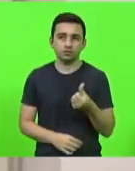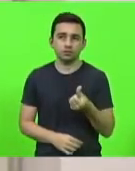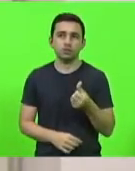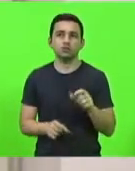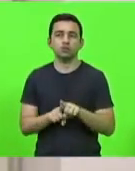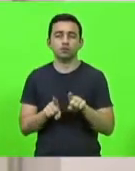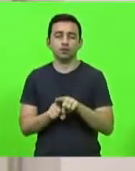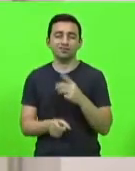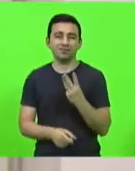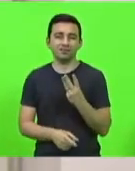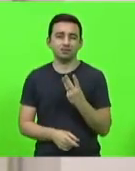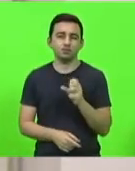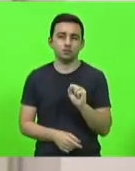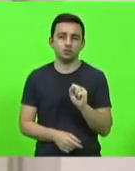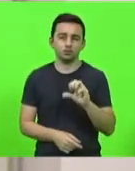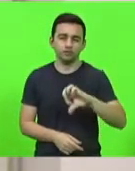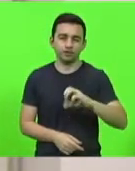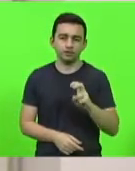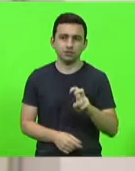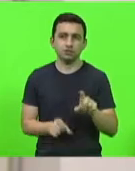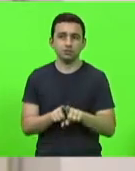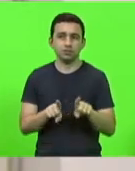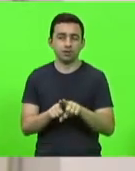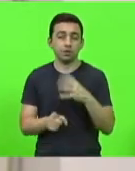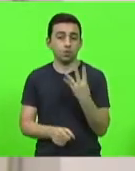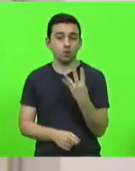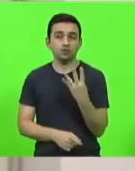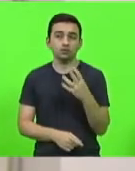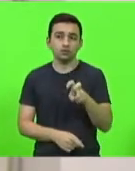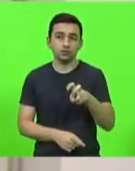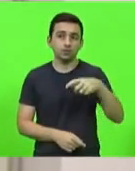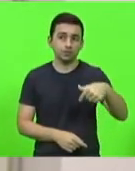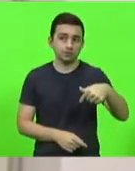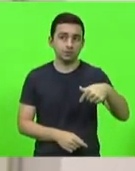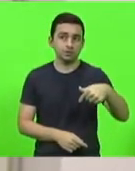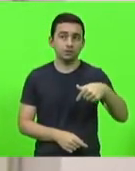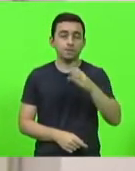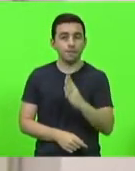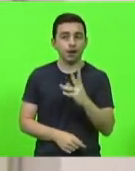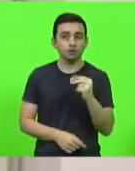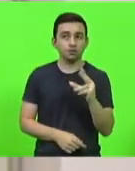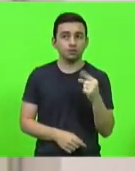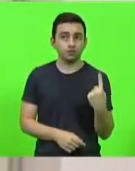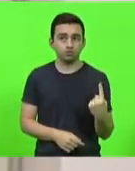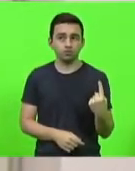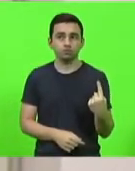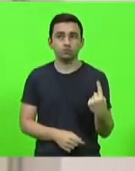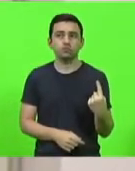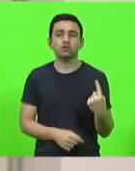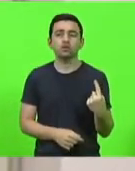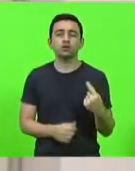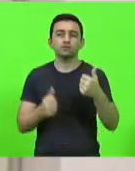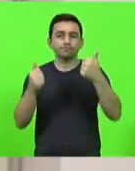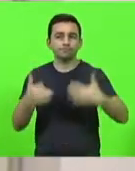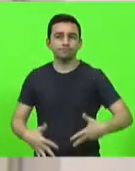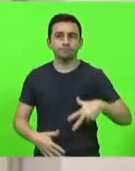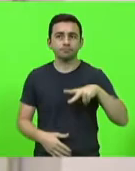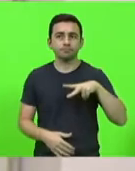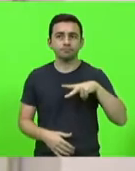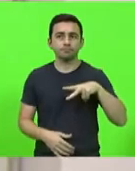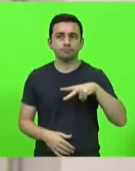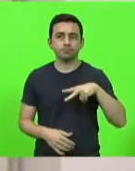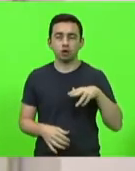395 e 457, barra 2021. Explicações pessoais.